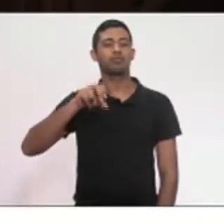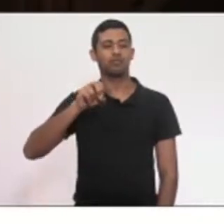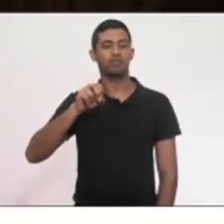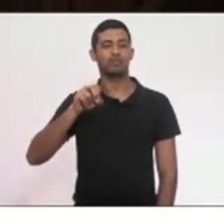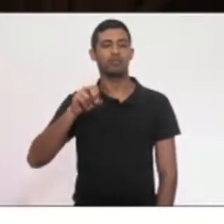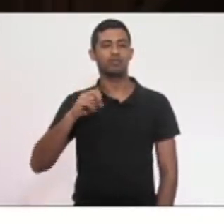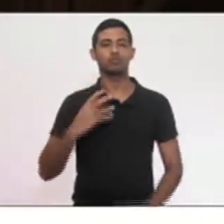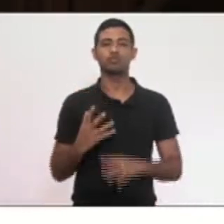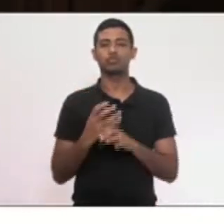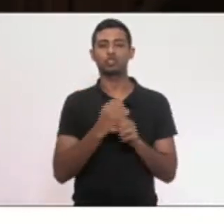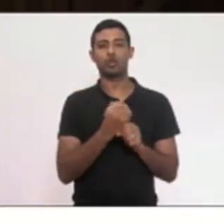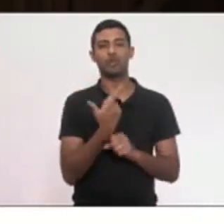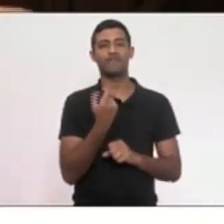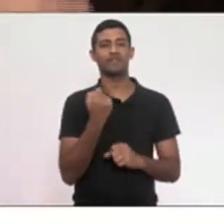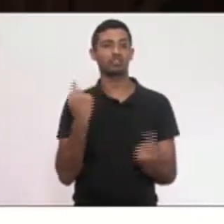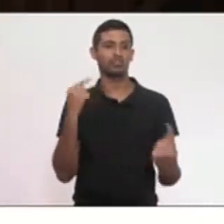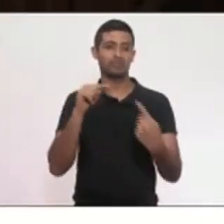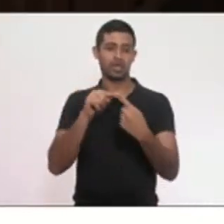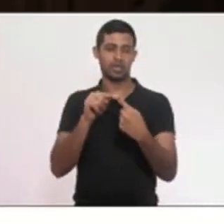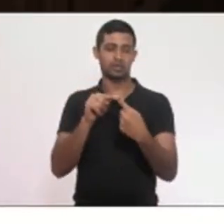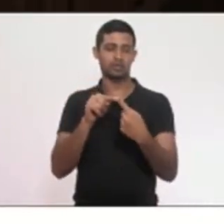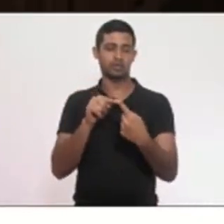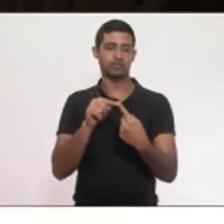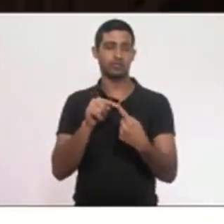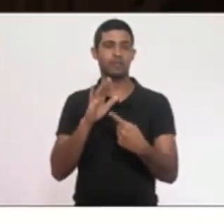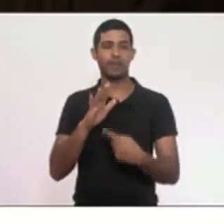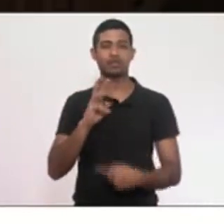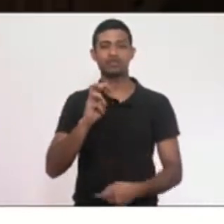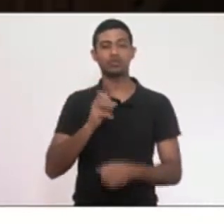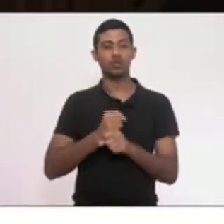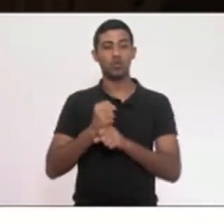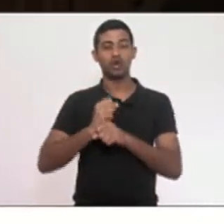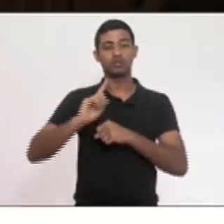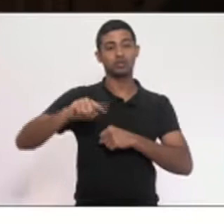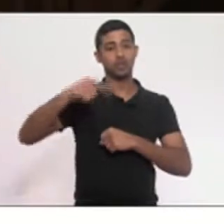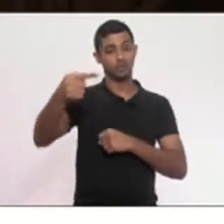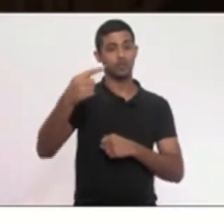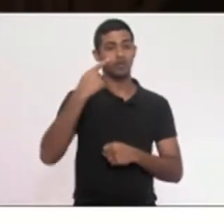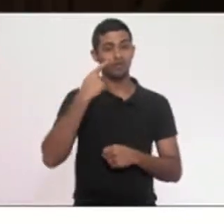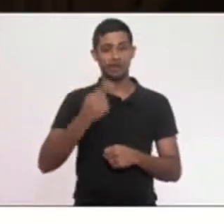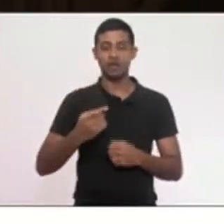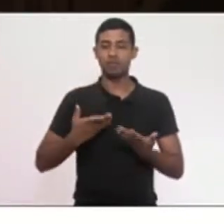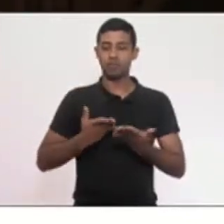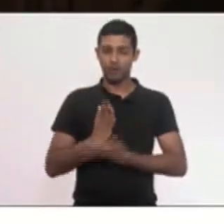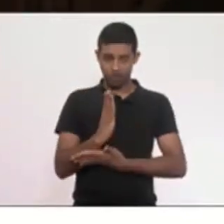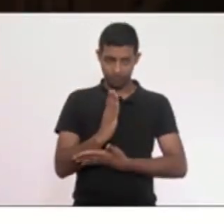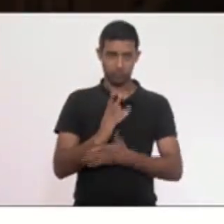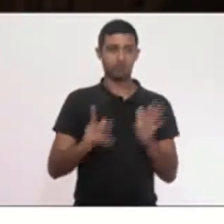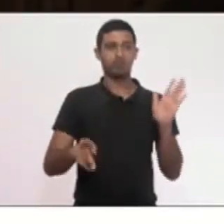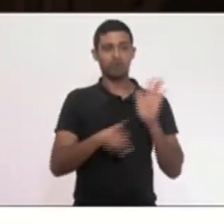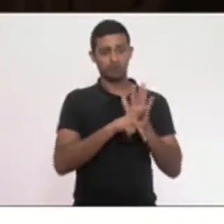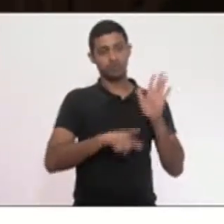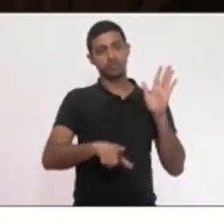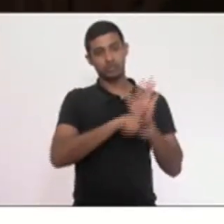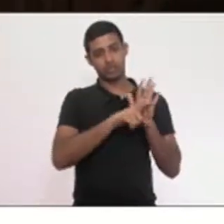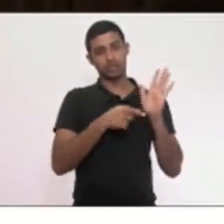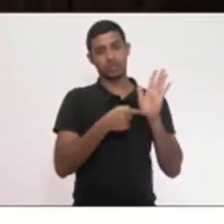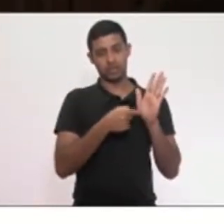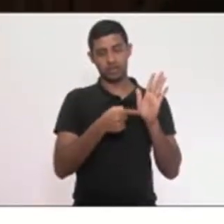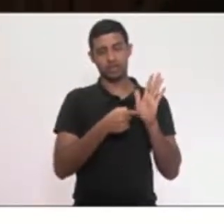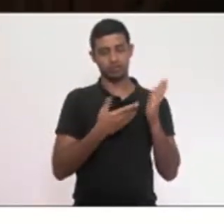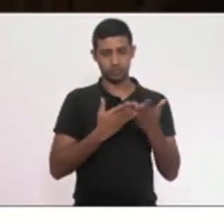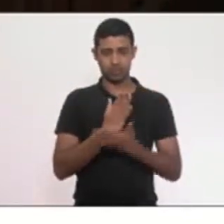grandes metas e 5 anos depois de sua sanção da Lei do Plano Nacional de